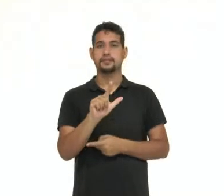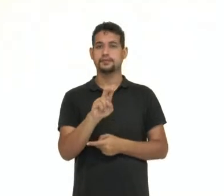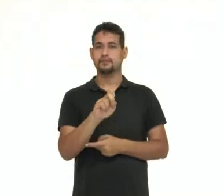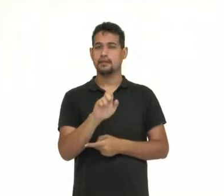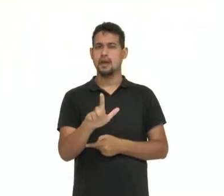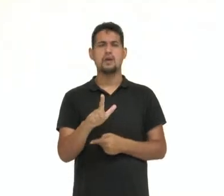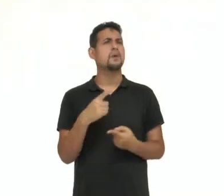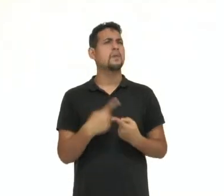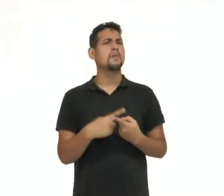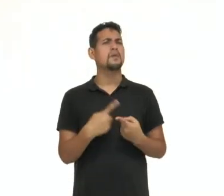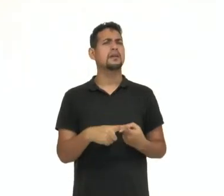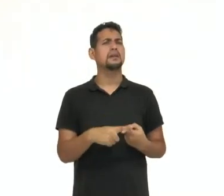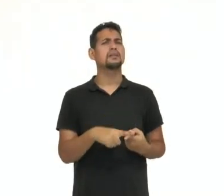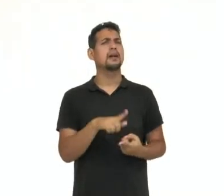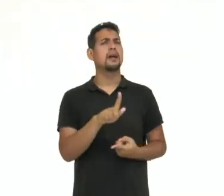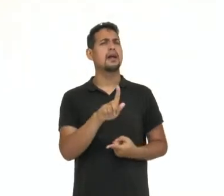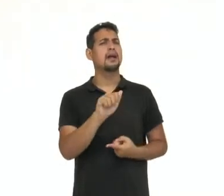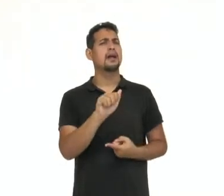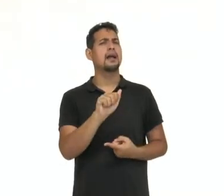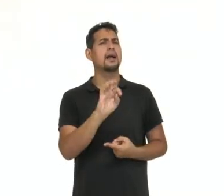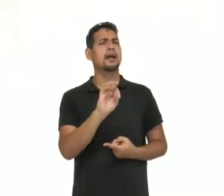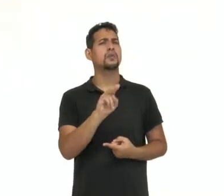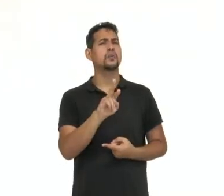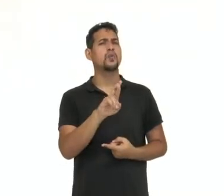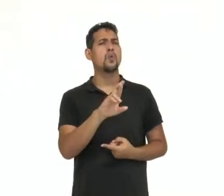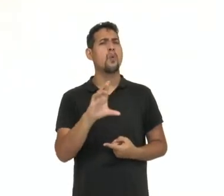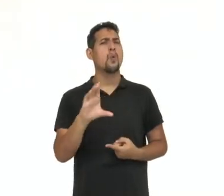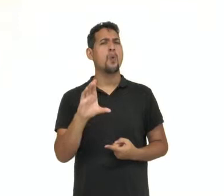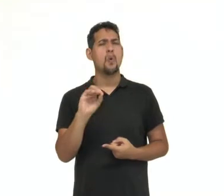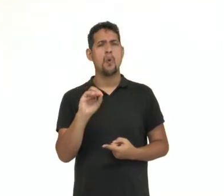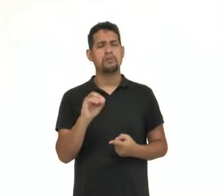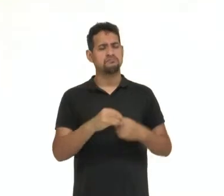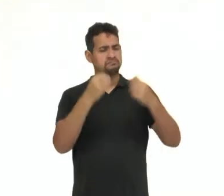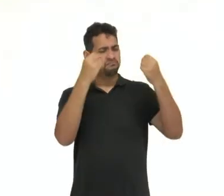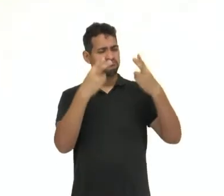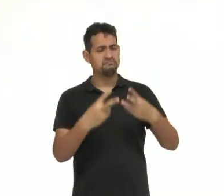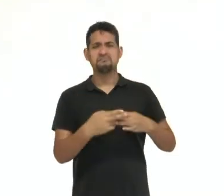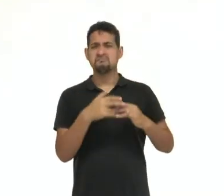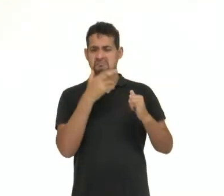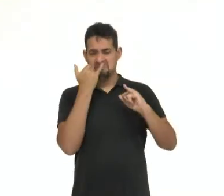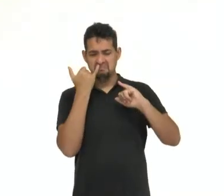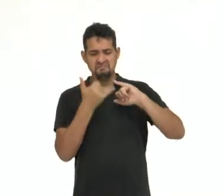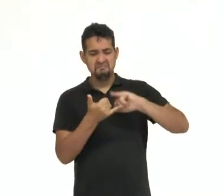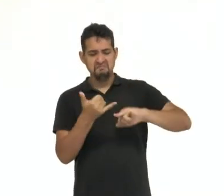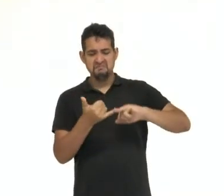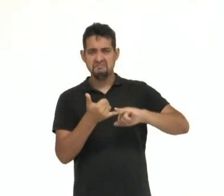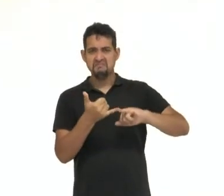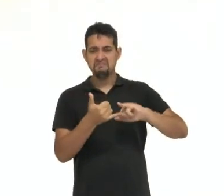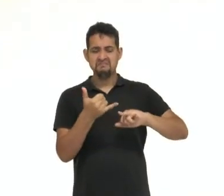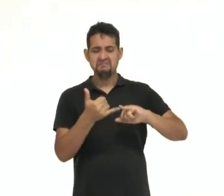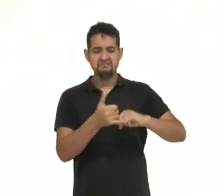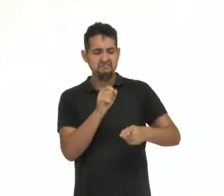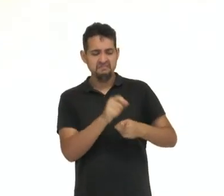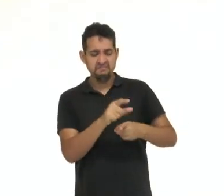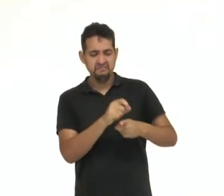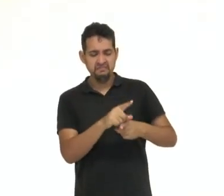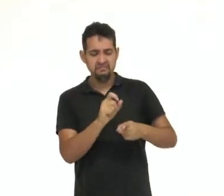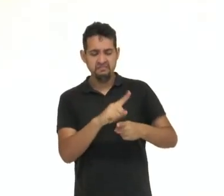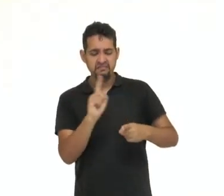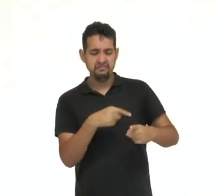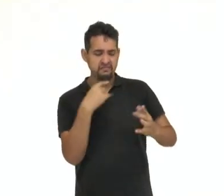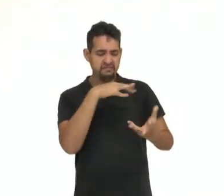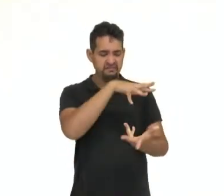Por que Gaturro, agora letra B, por que Gaturro disse que pareciera que alquilamos nosso meio